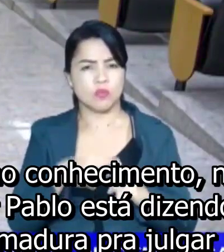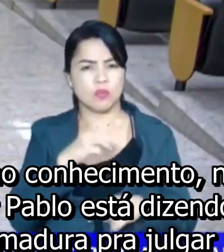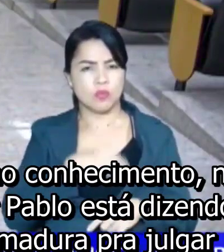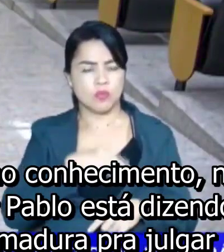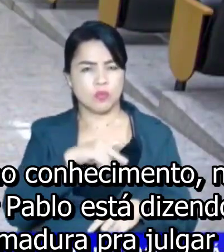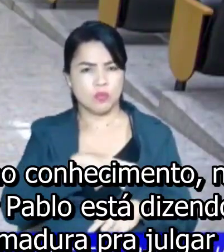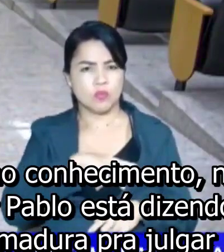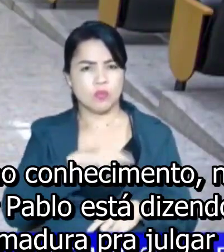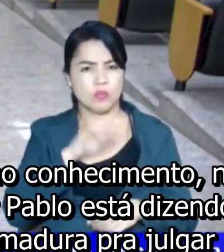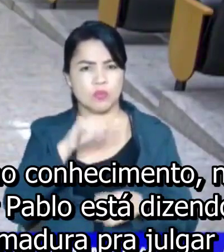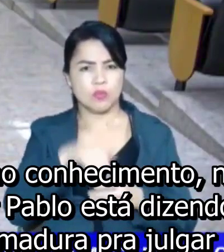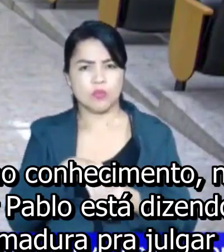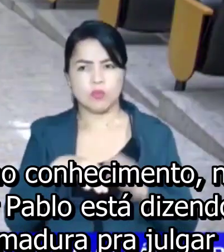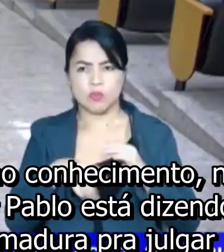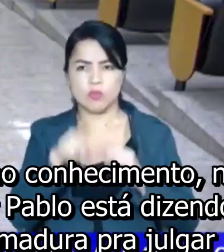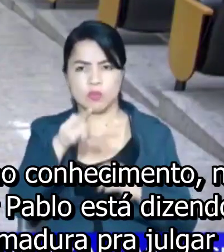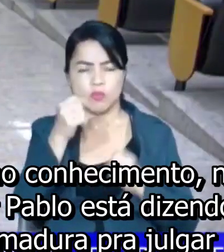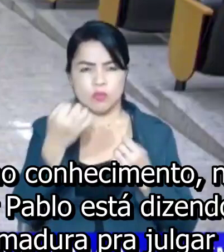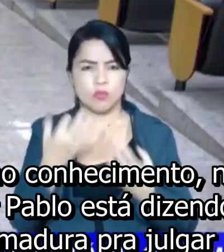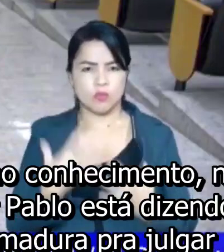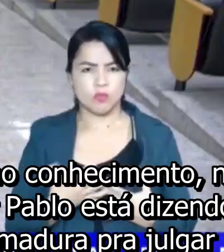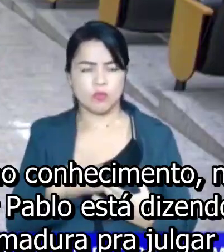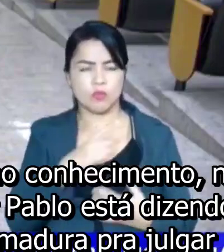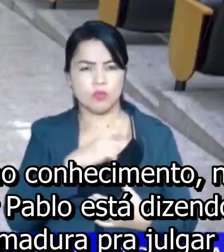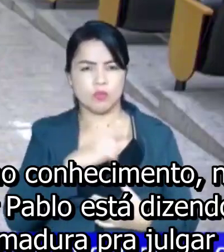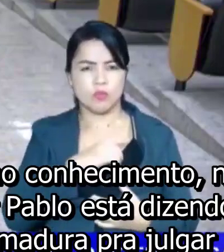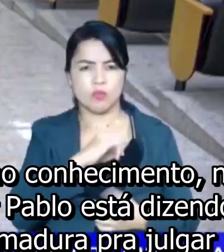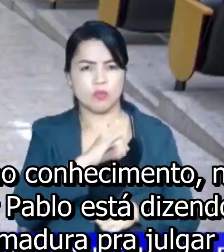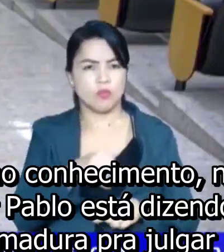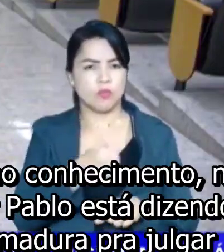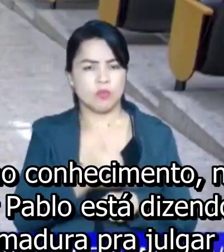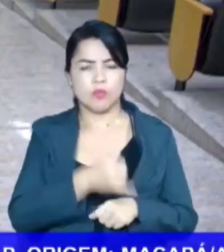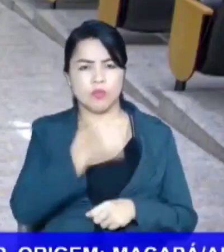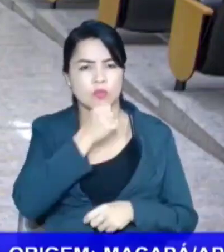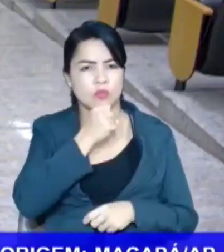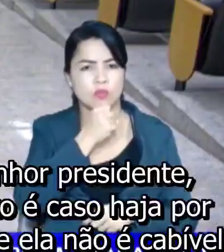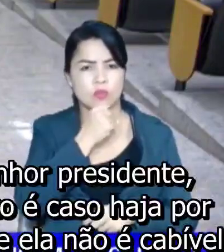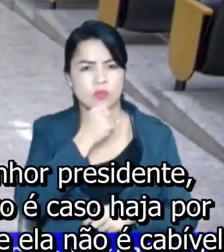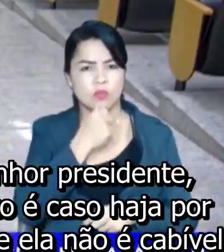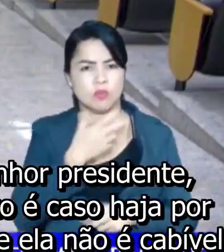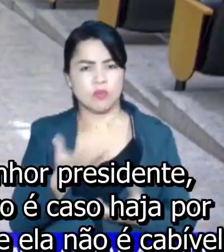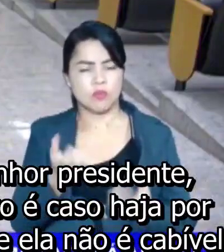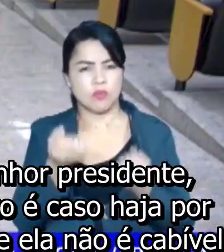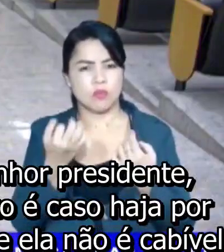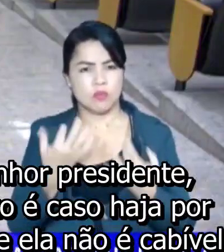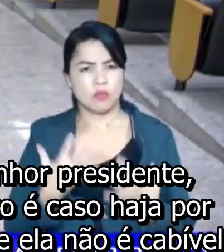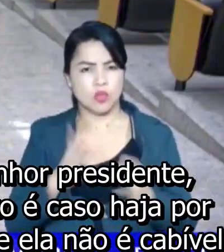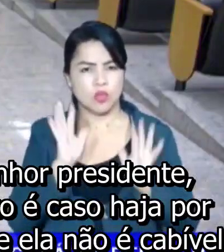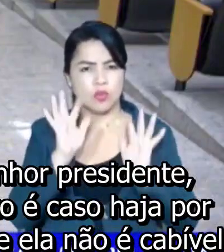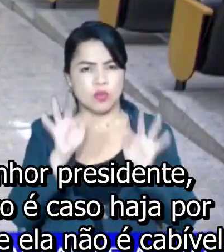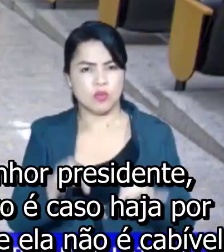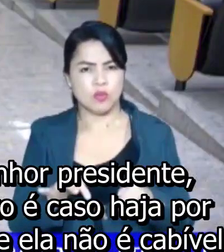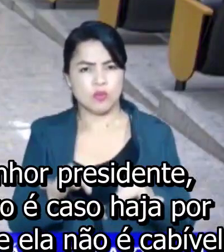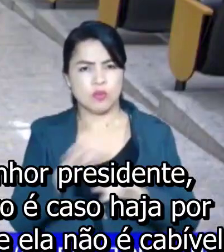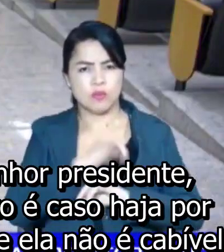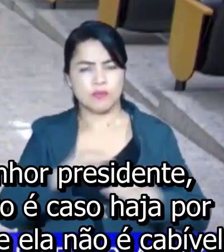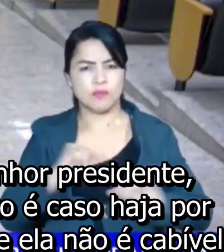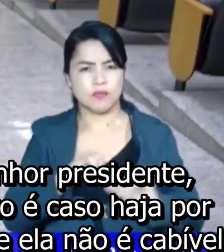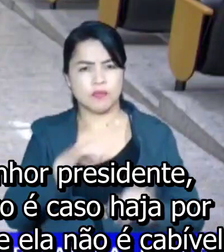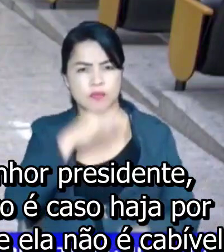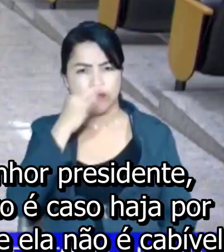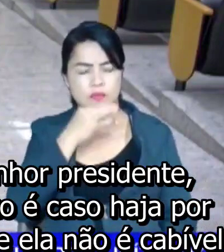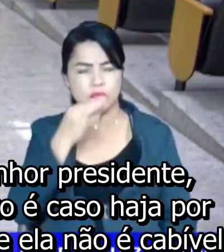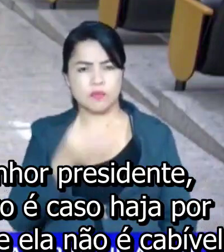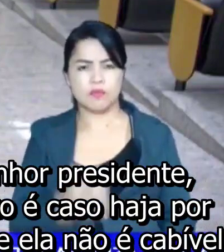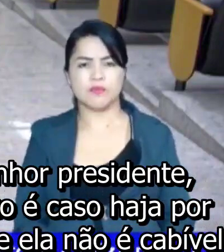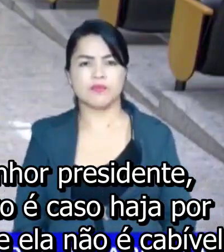pelo que eu entendi, que a ação Informações rescisória ainda escritas não no está campo madura inferior da para julgar. tela, Pelo menos foi julgamento isso que eu entendi no conjunto, finalzinho origem da Macapá, manifestação.